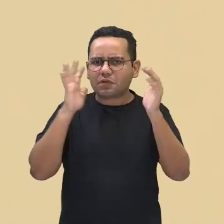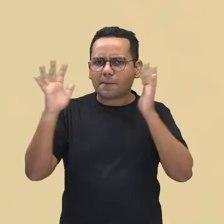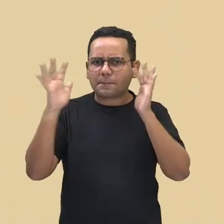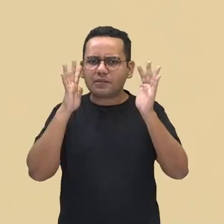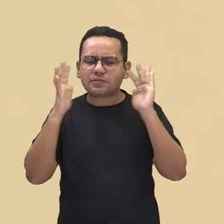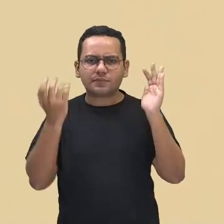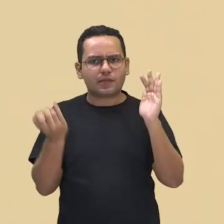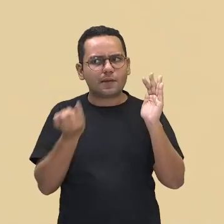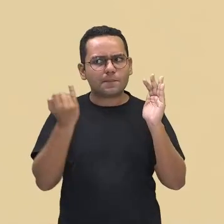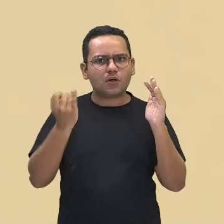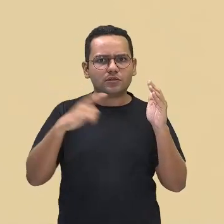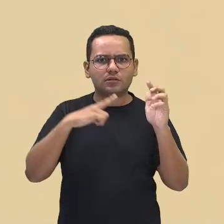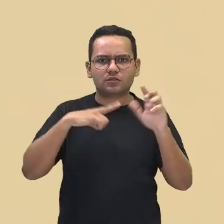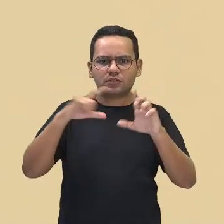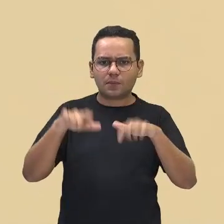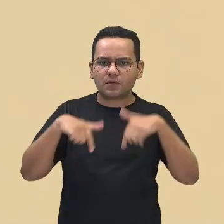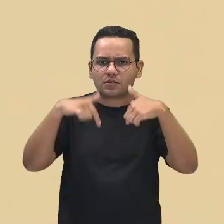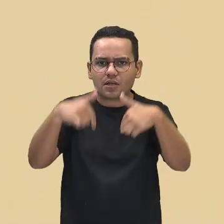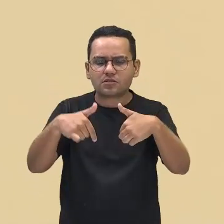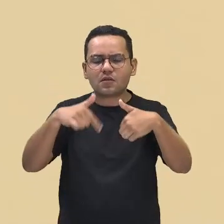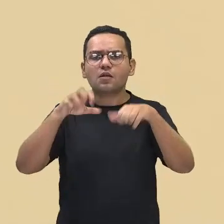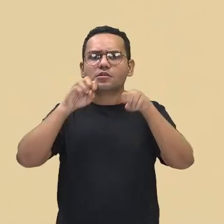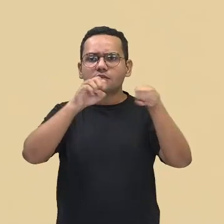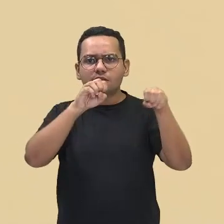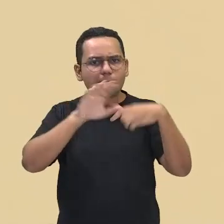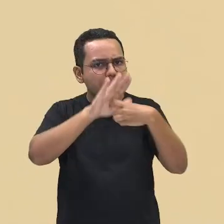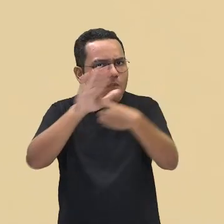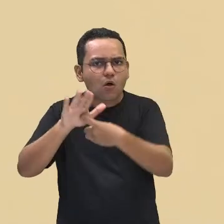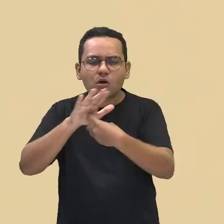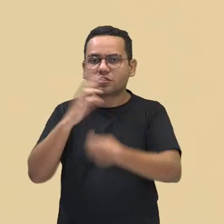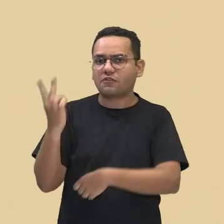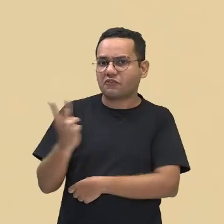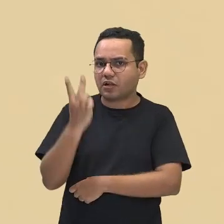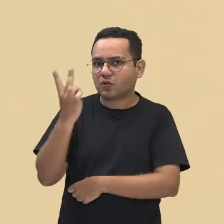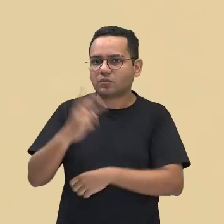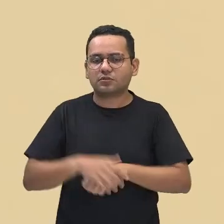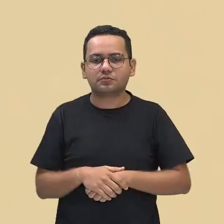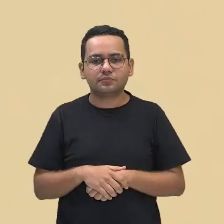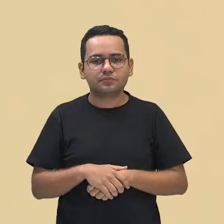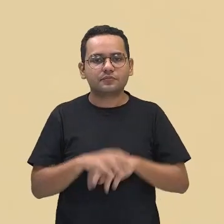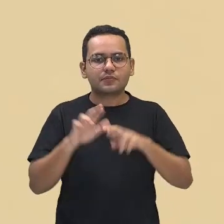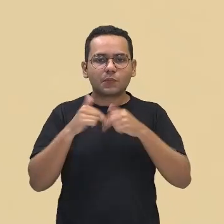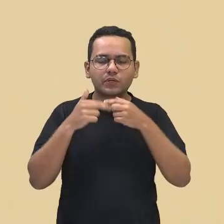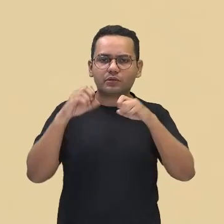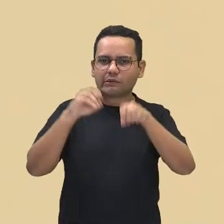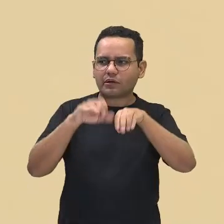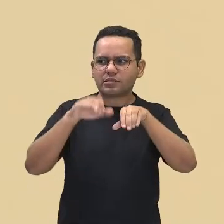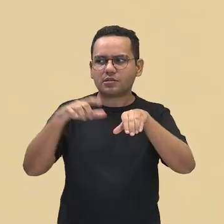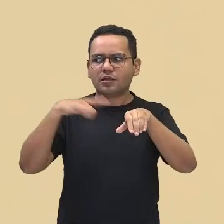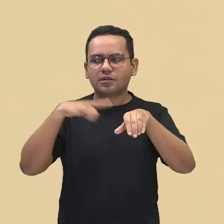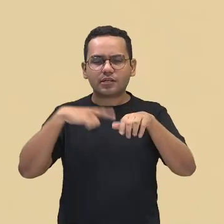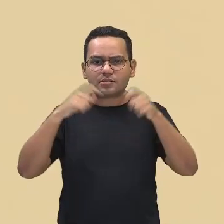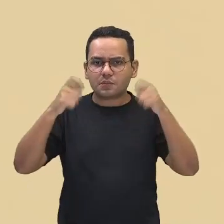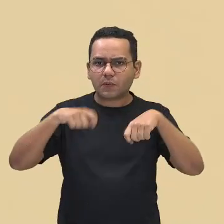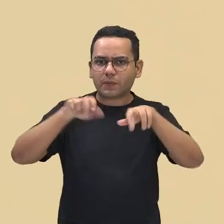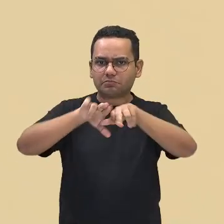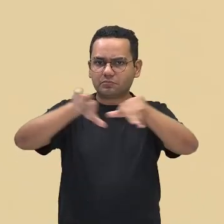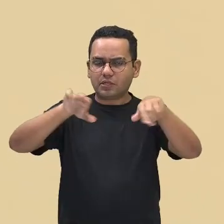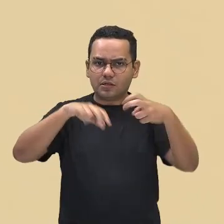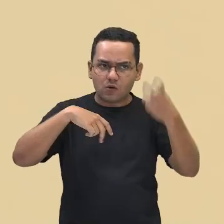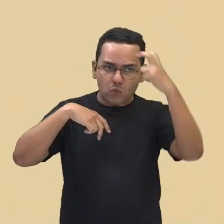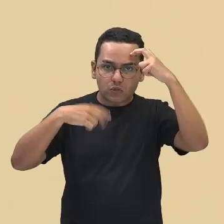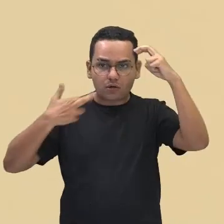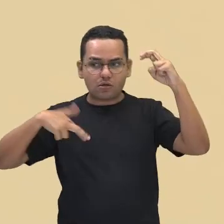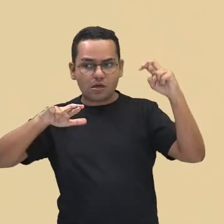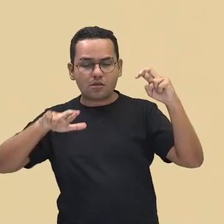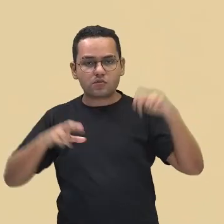atividades que ensinem valores, né? O ensino deve ser uma diversidade cultural e religiosa, como forma de